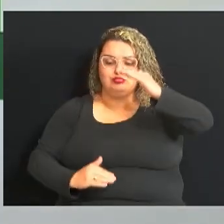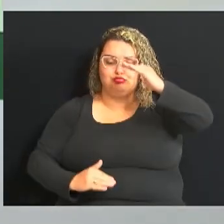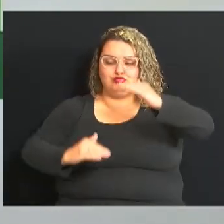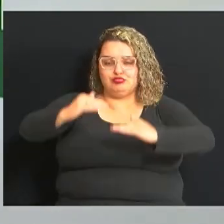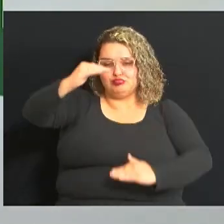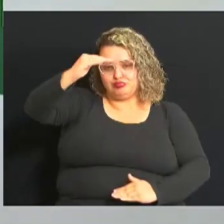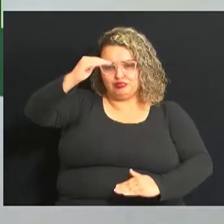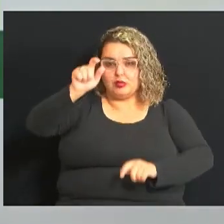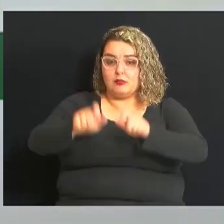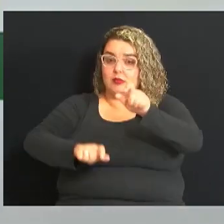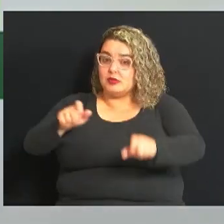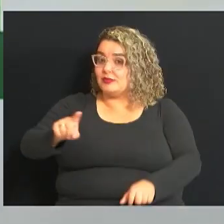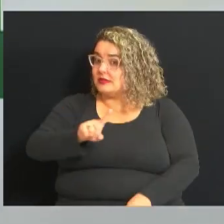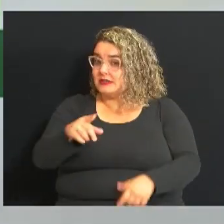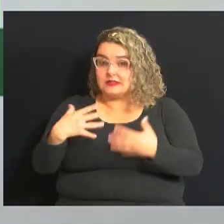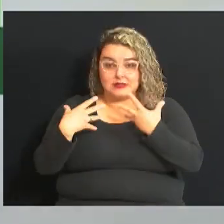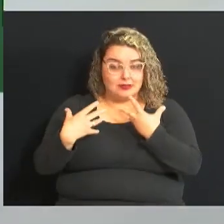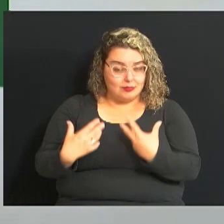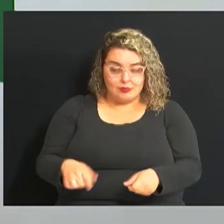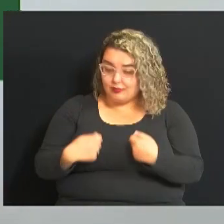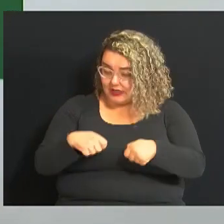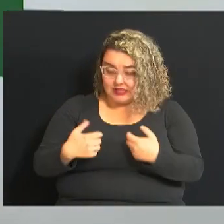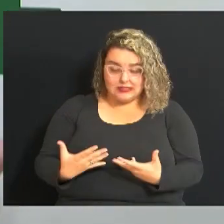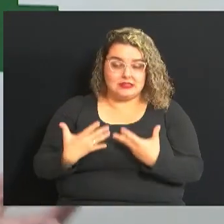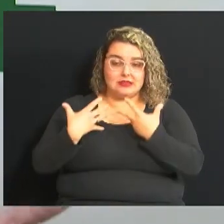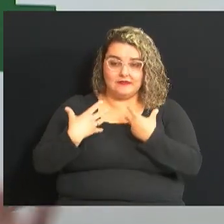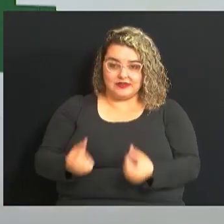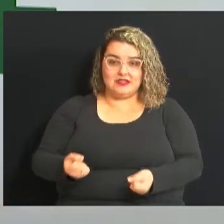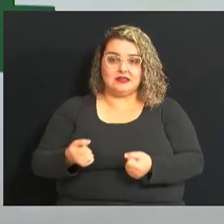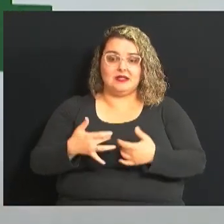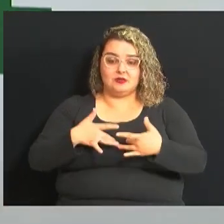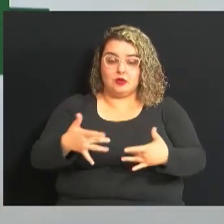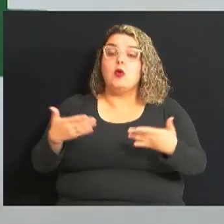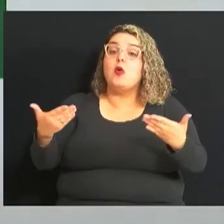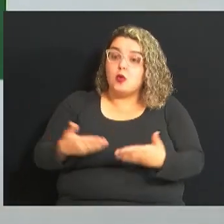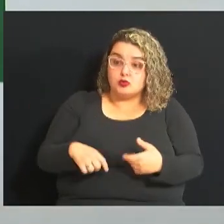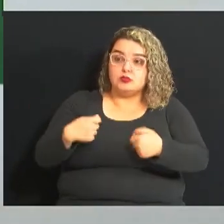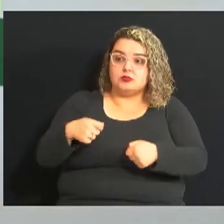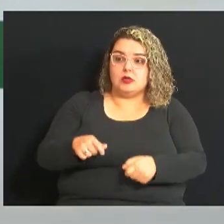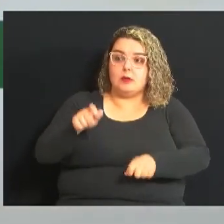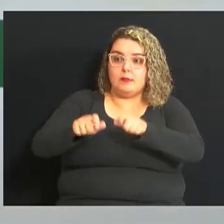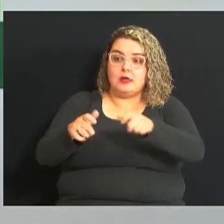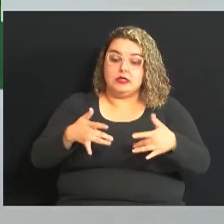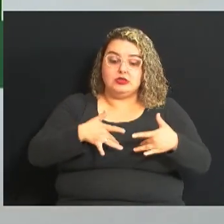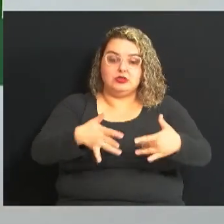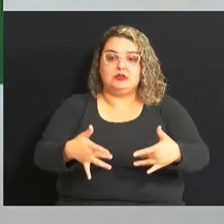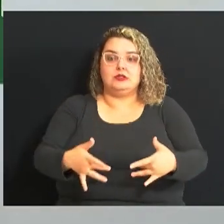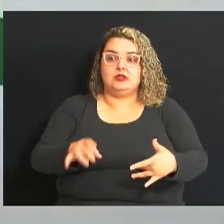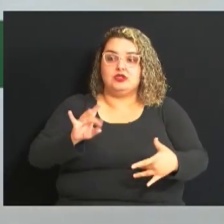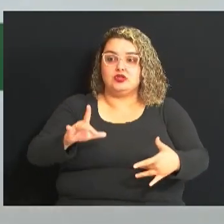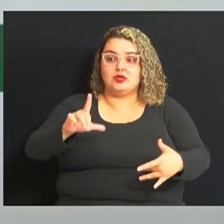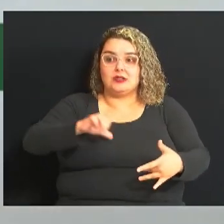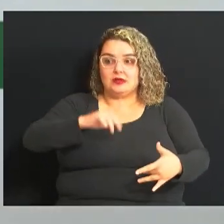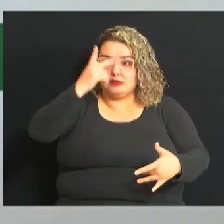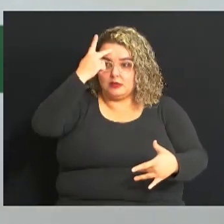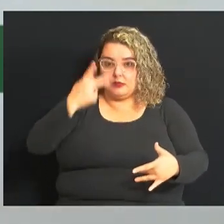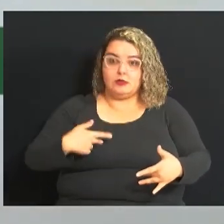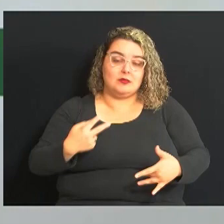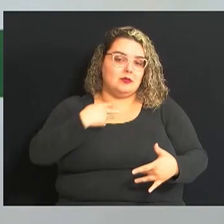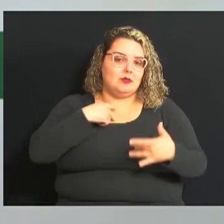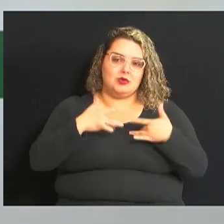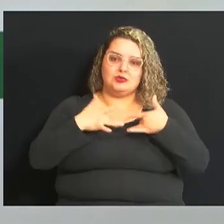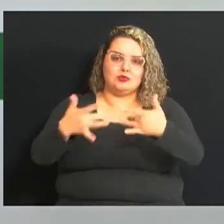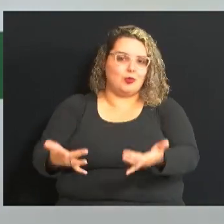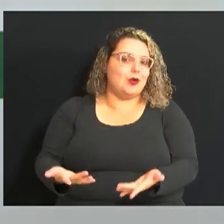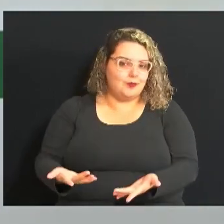não precisavam de doação hoje precisam, muitas pessoas que doavam hoje só tem para elas e não podem doar, mas mesmo assim a gente